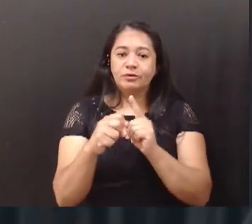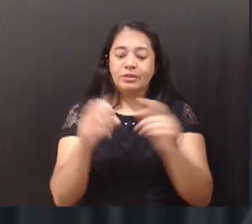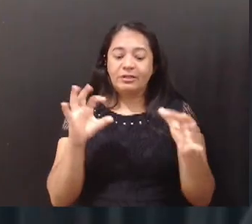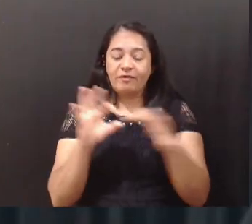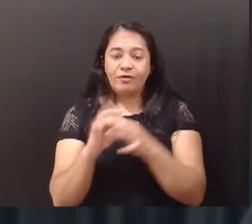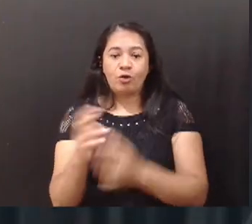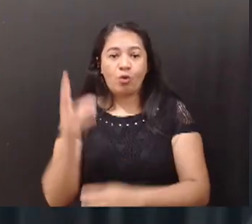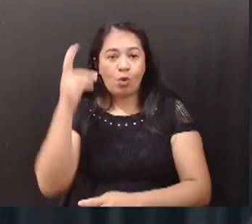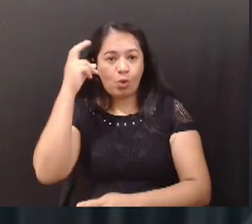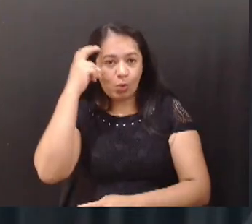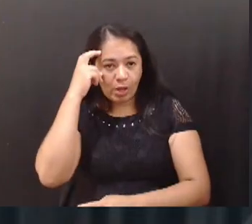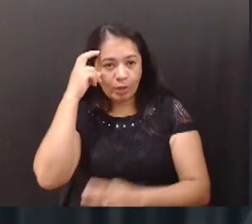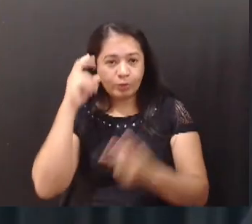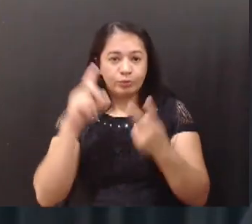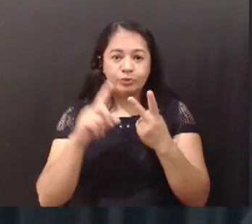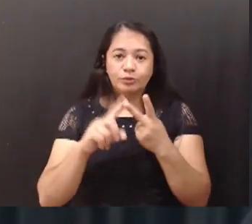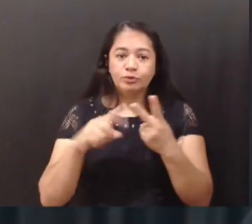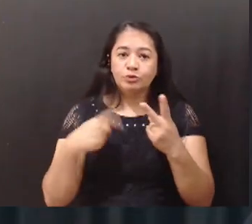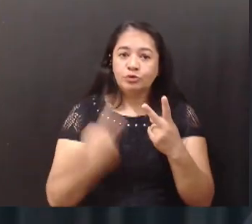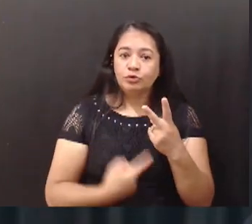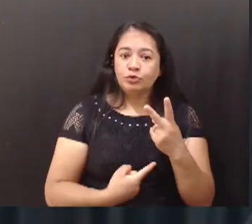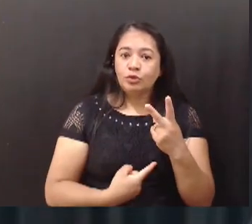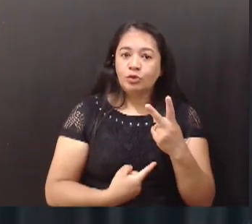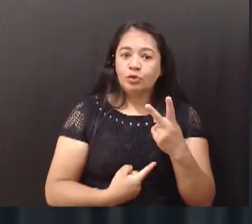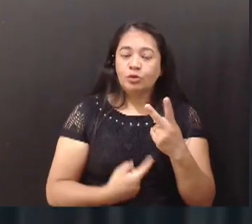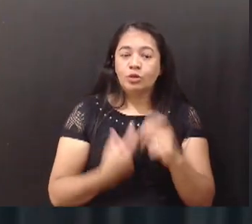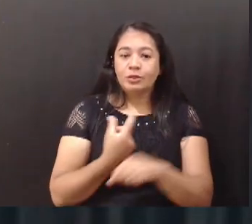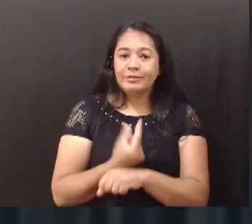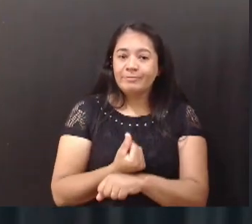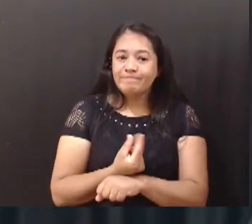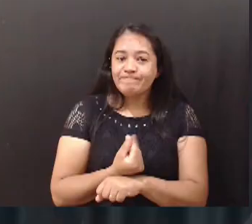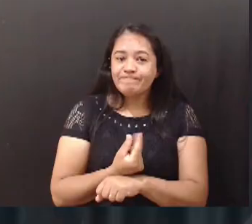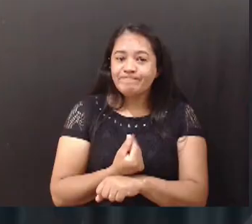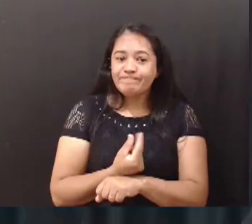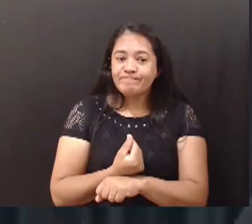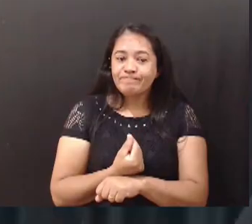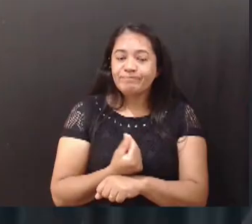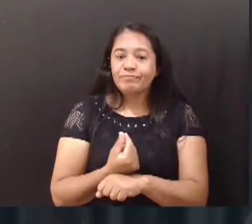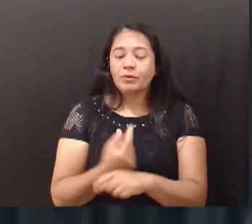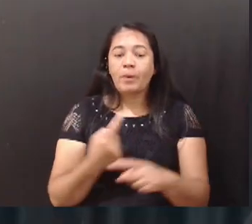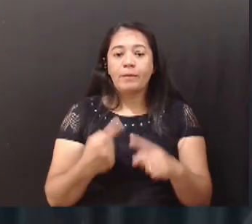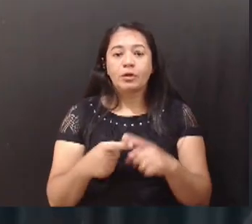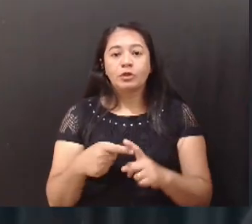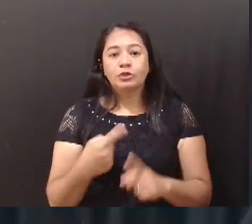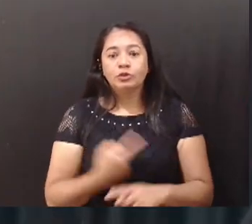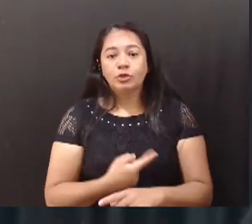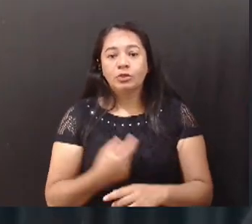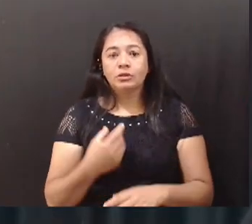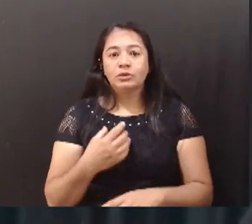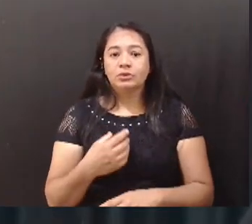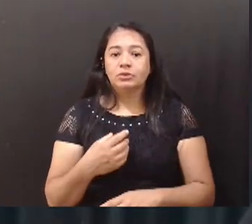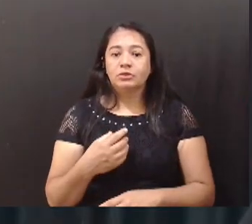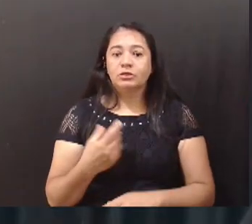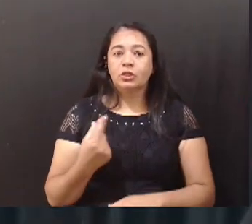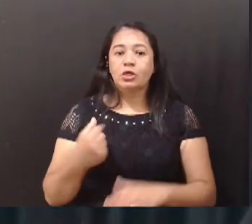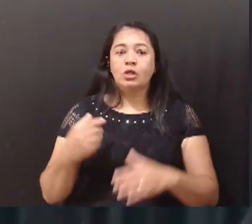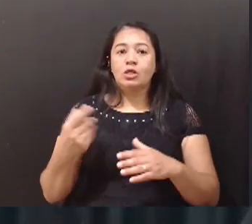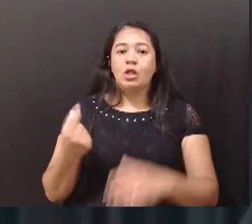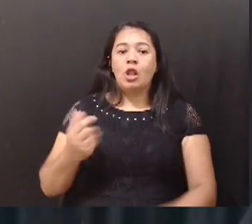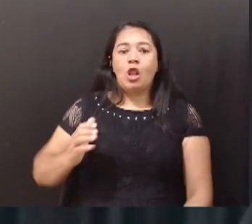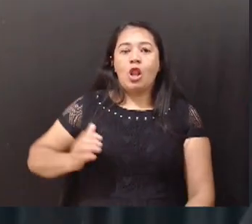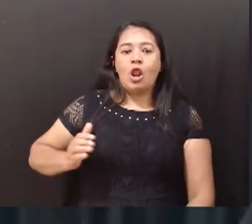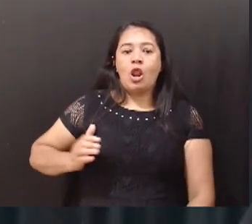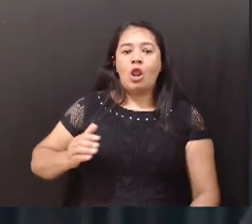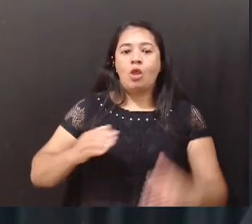a ver com o nosso recorte econômico, que onde a gente acumula muito dinheiro, alguns acumulam muito, outros têm muito